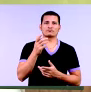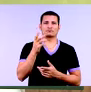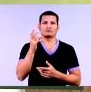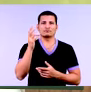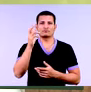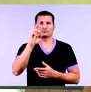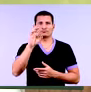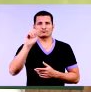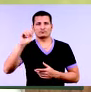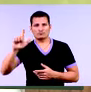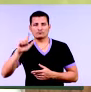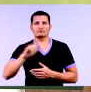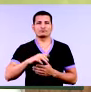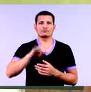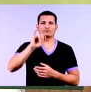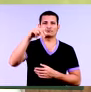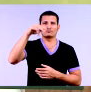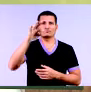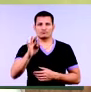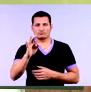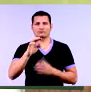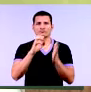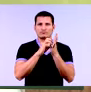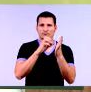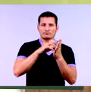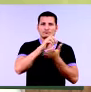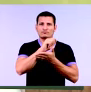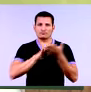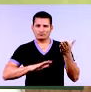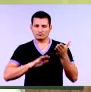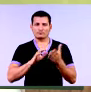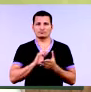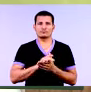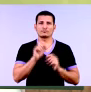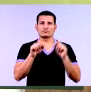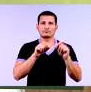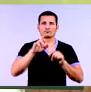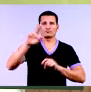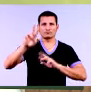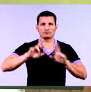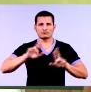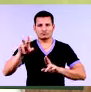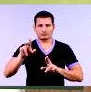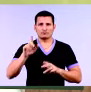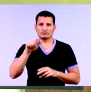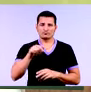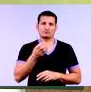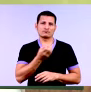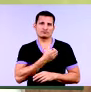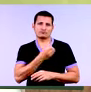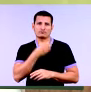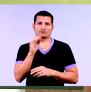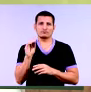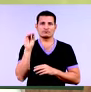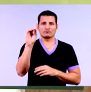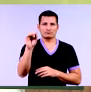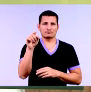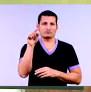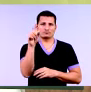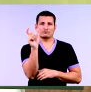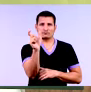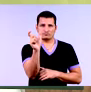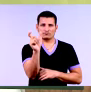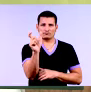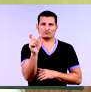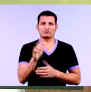do tipo inteiro, se ela é caracteres, né, texto. E aí, o que difere uma da outra? Justamente é o valor que a gente vai atribuir àquela